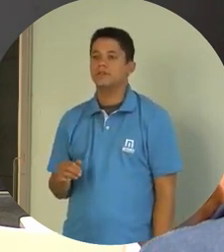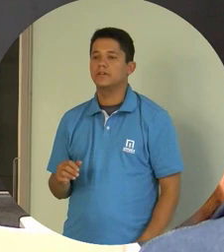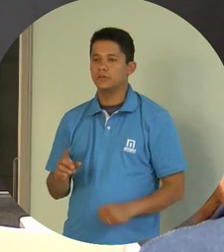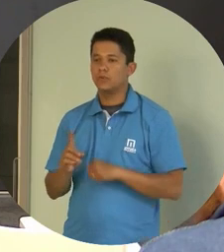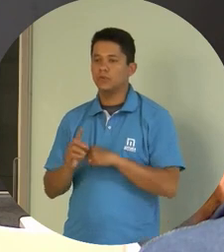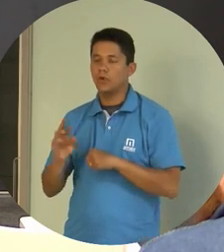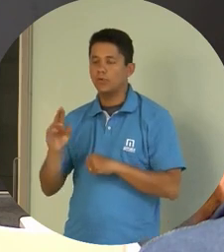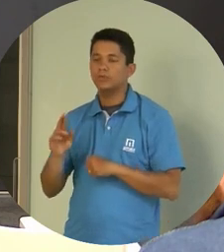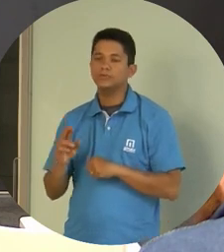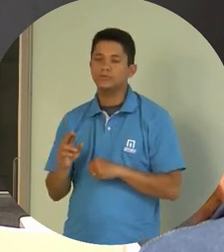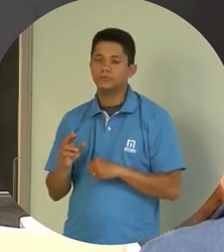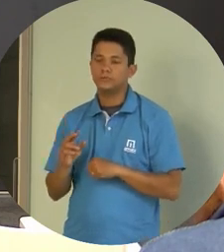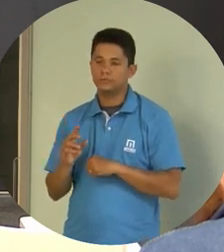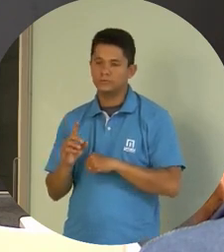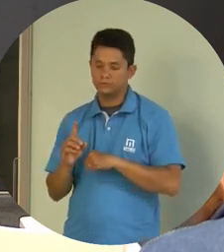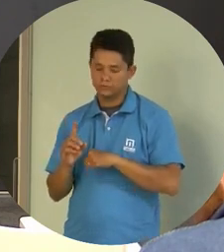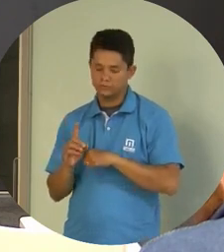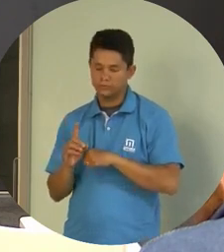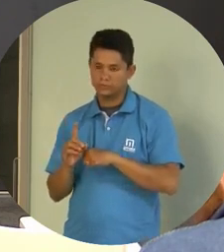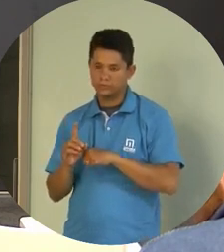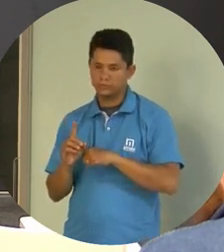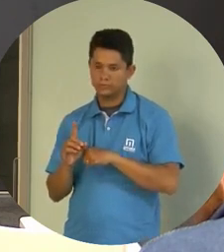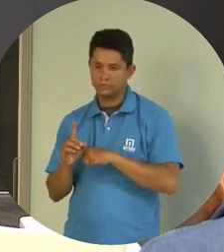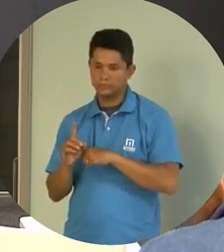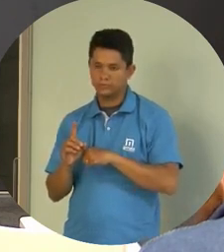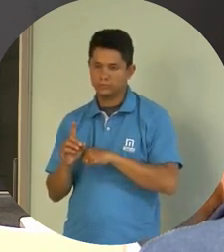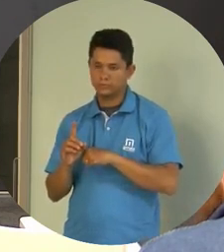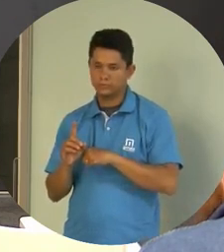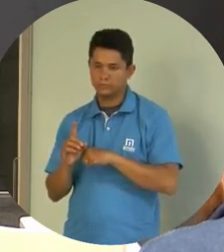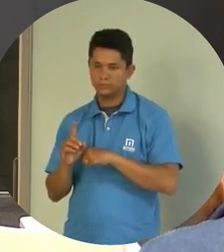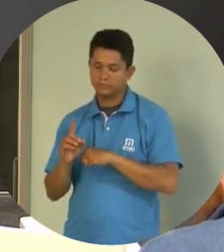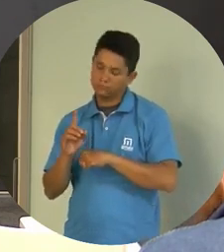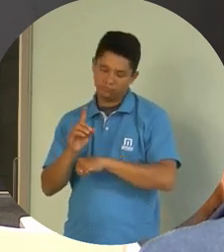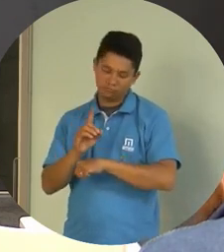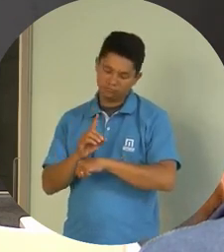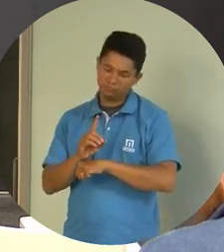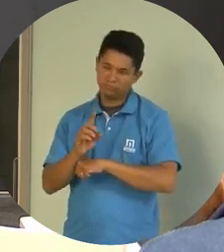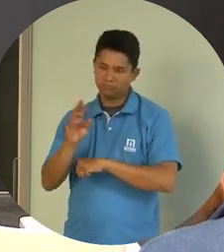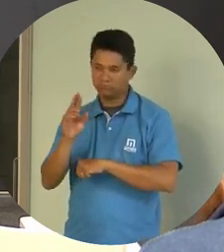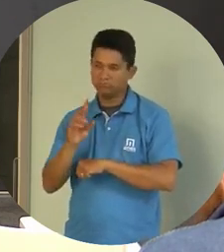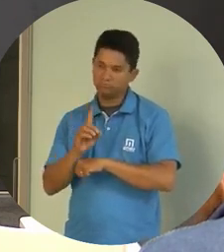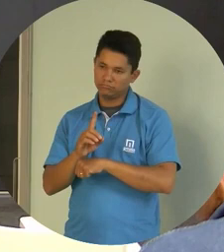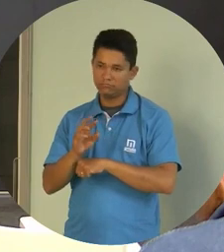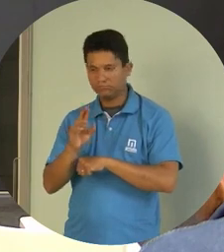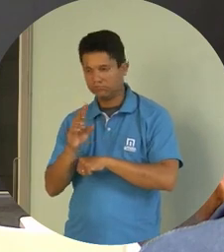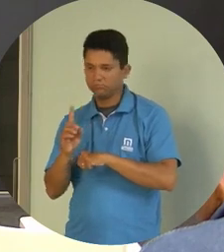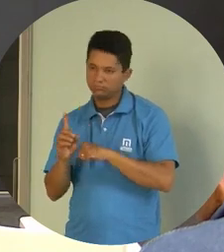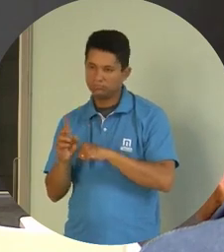estaca vai ser um momento de muito conhecimento, tá bom? Muito obrigado e vamos lá.